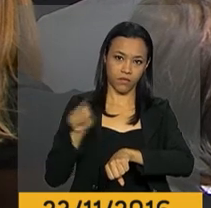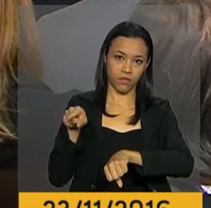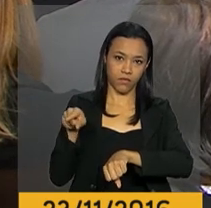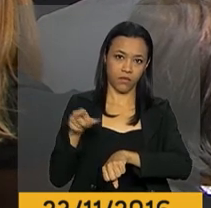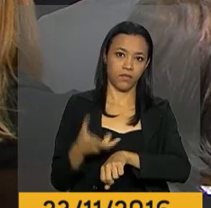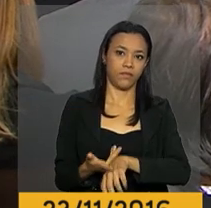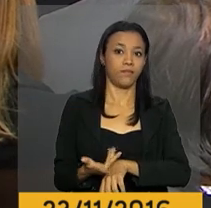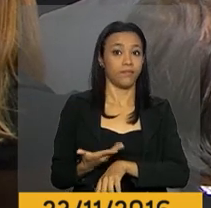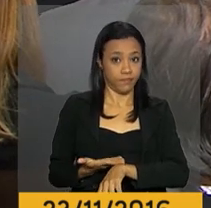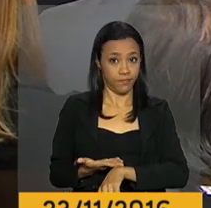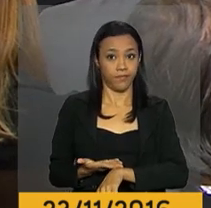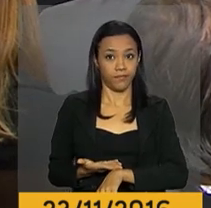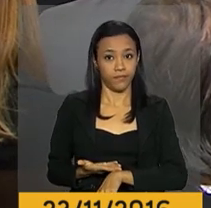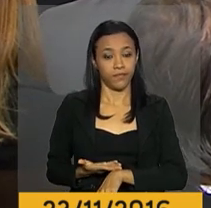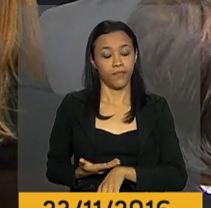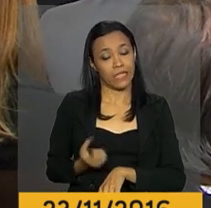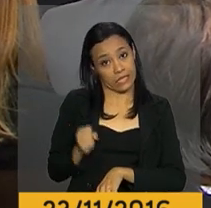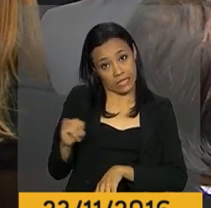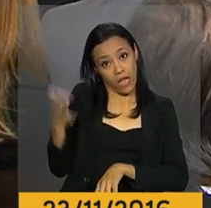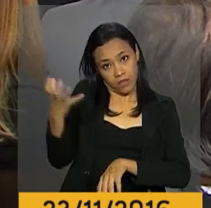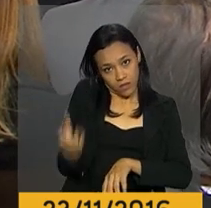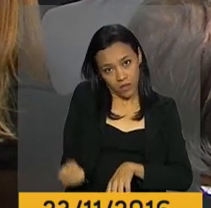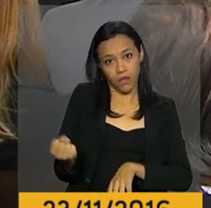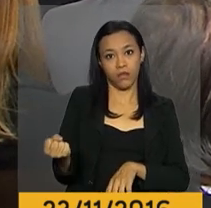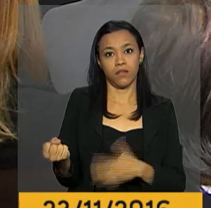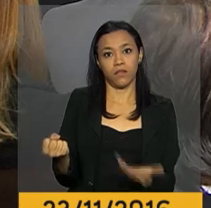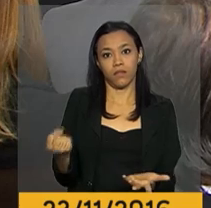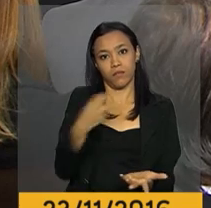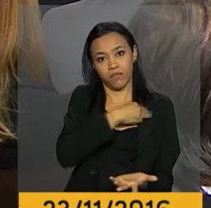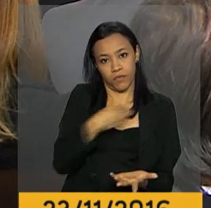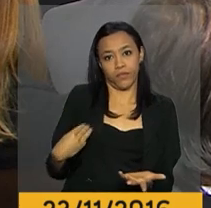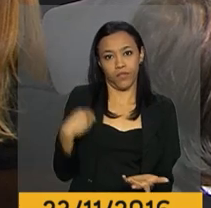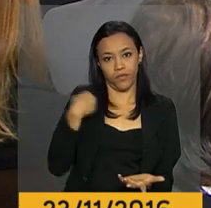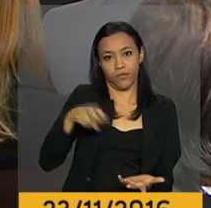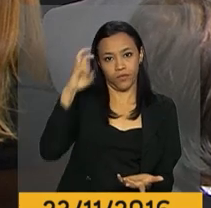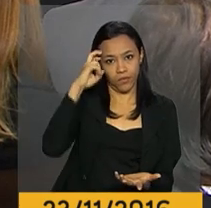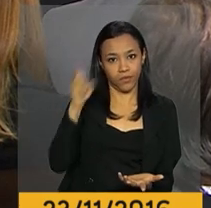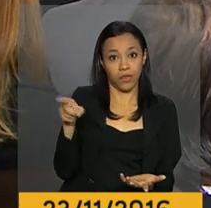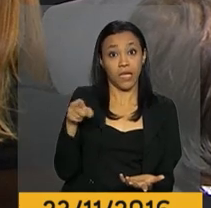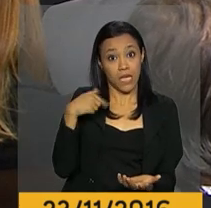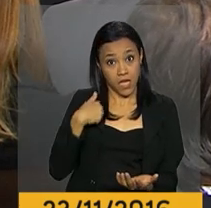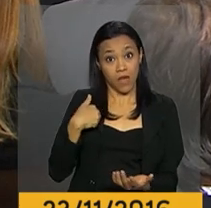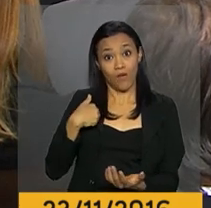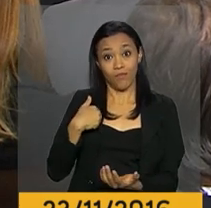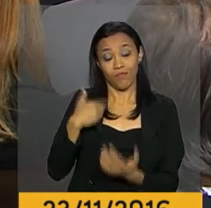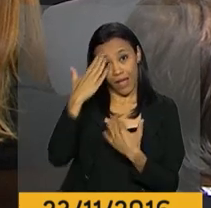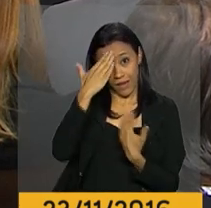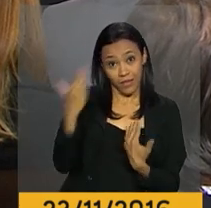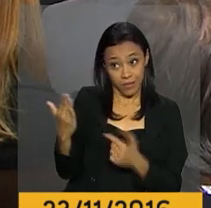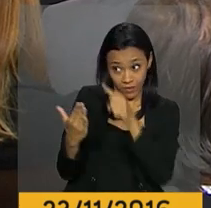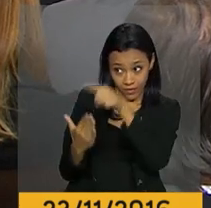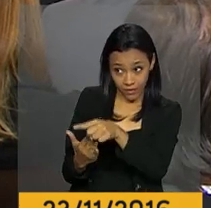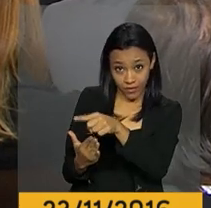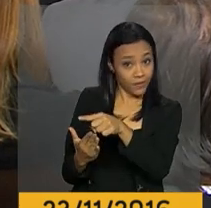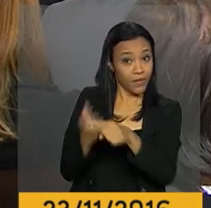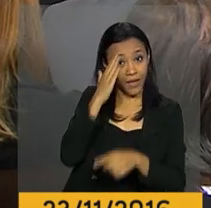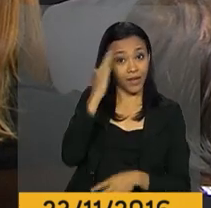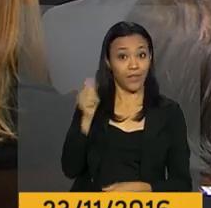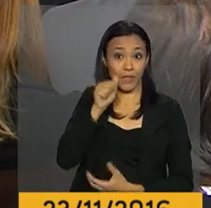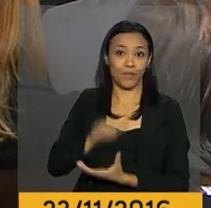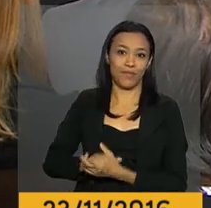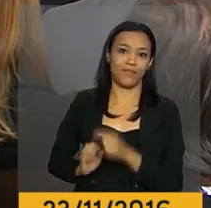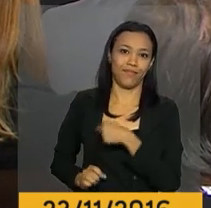devo confessar que eu devo à sua função ao ministério a senhora se não fosse ela não